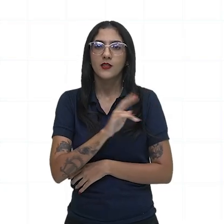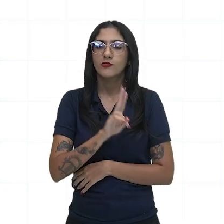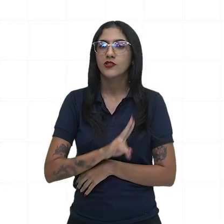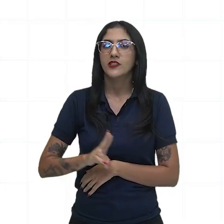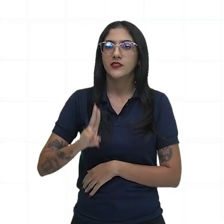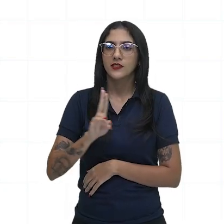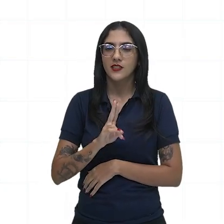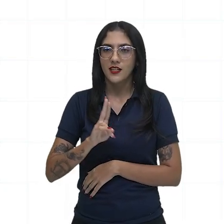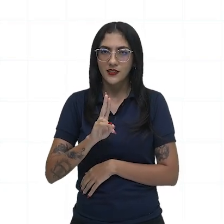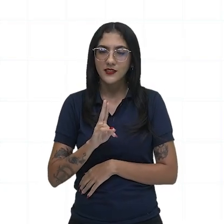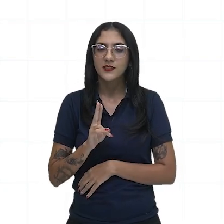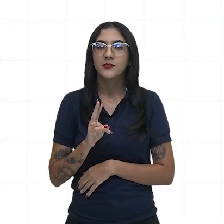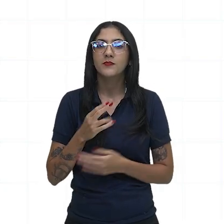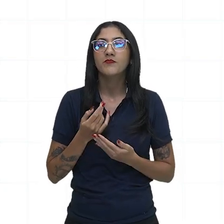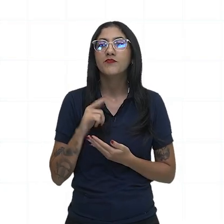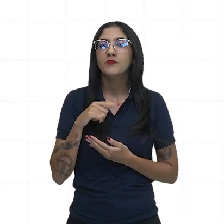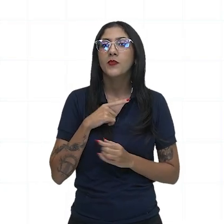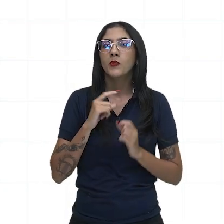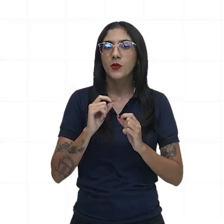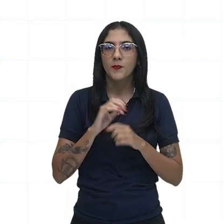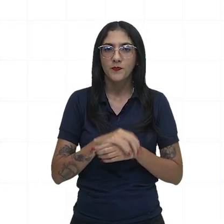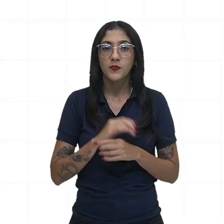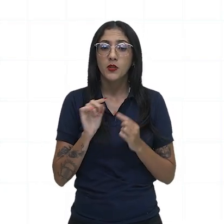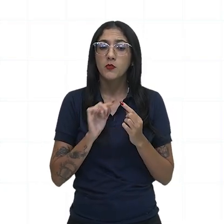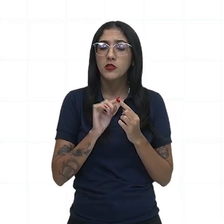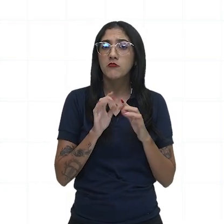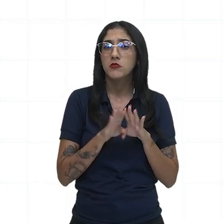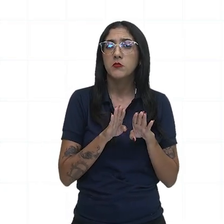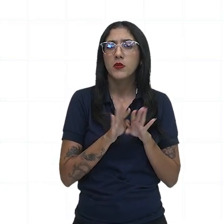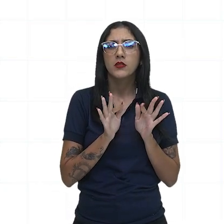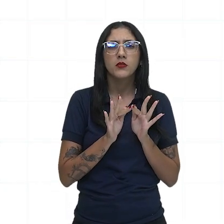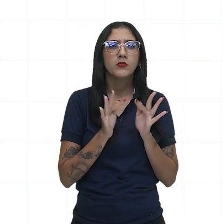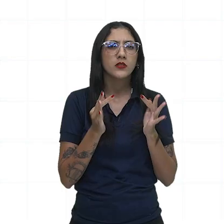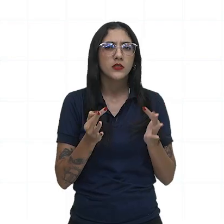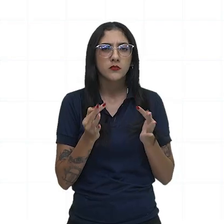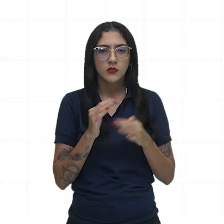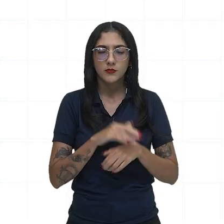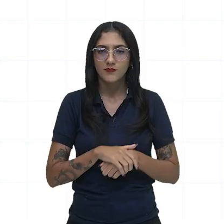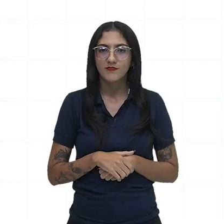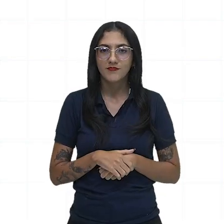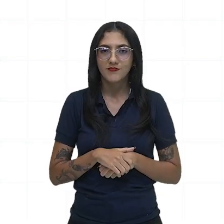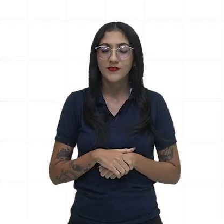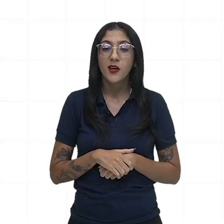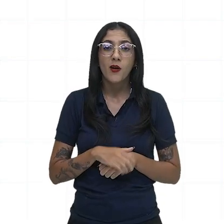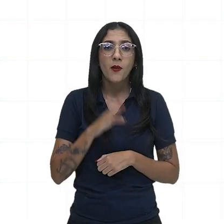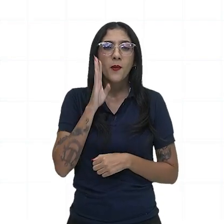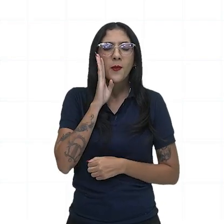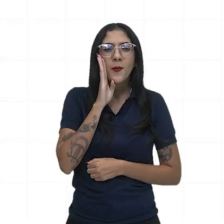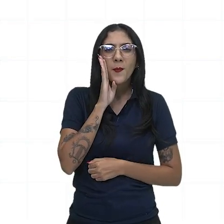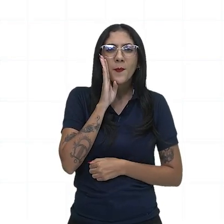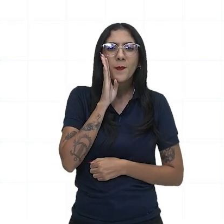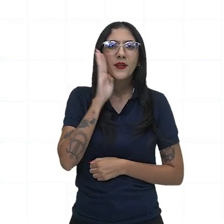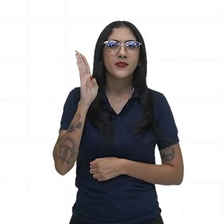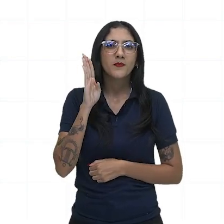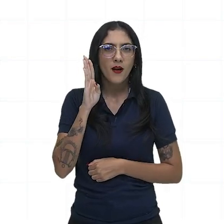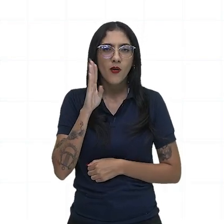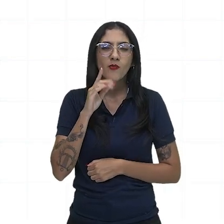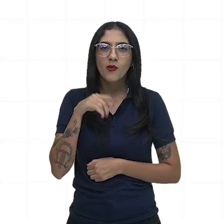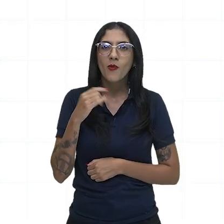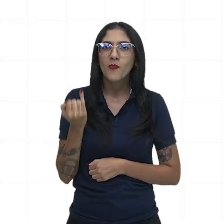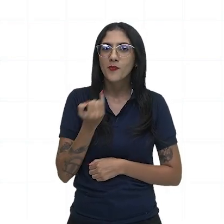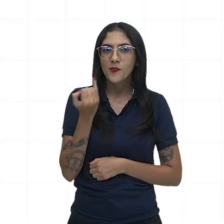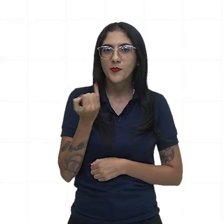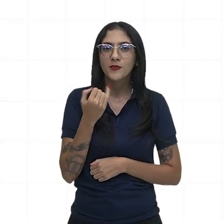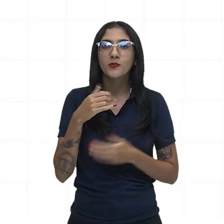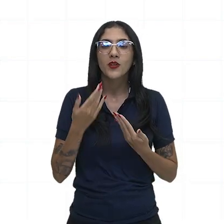luta marajoara são objetivas e simples. E elas têm um objetivo muito importante, que